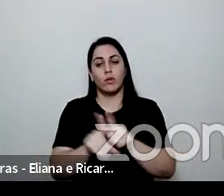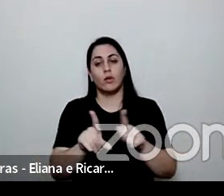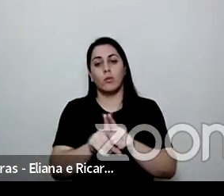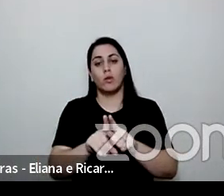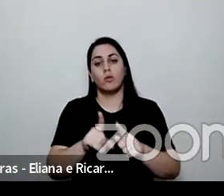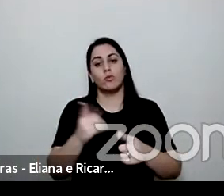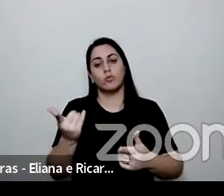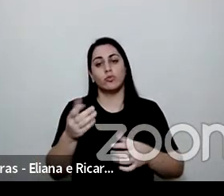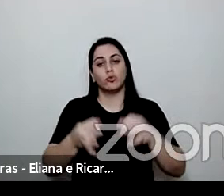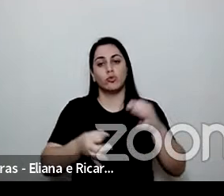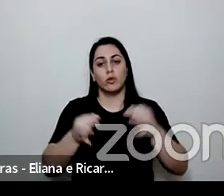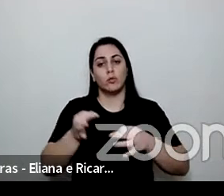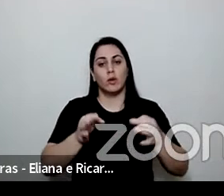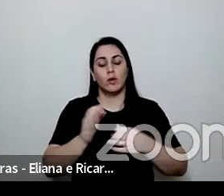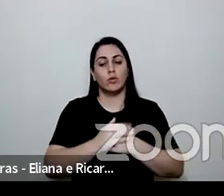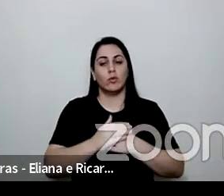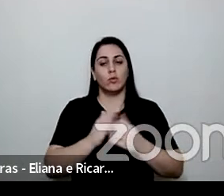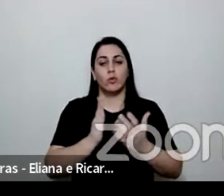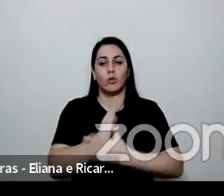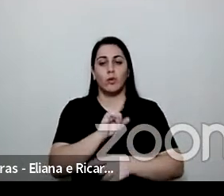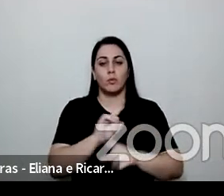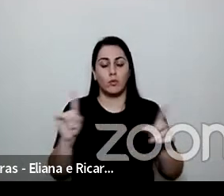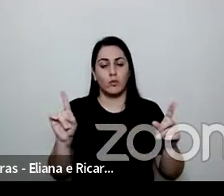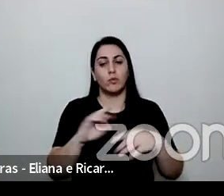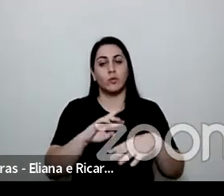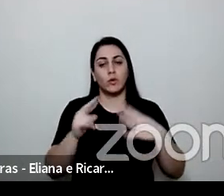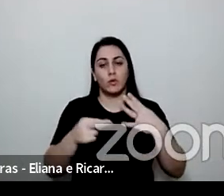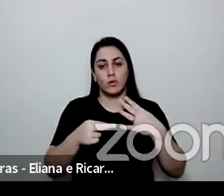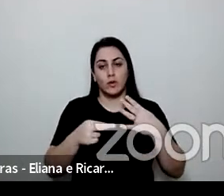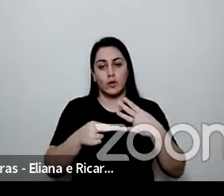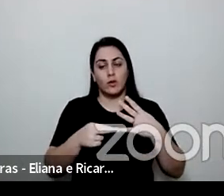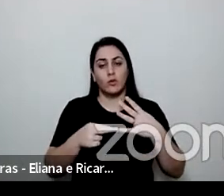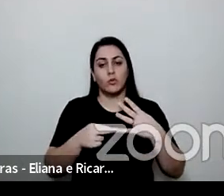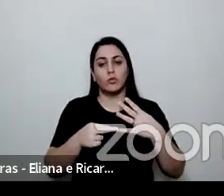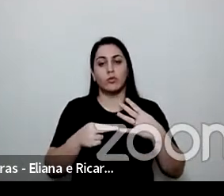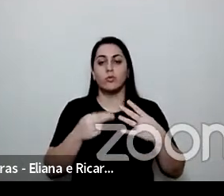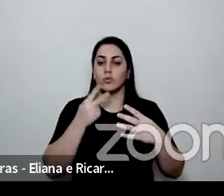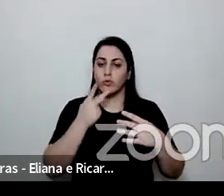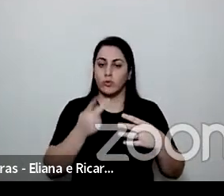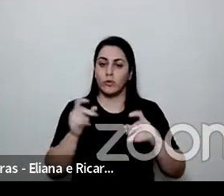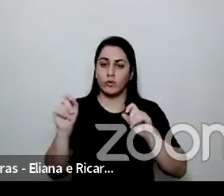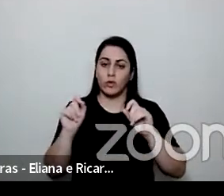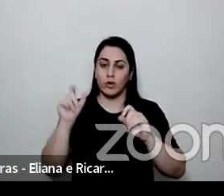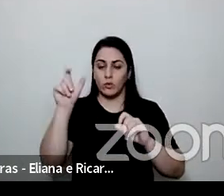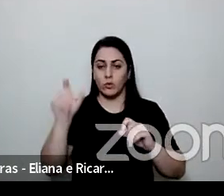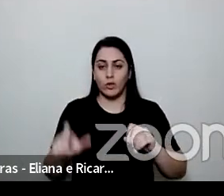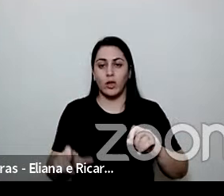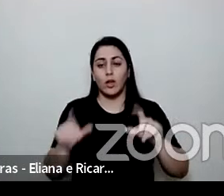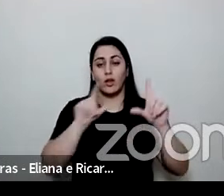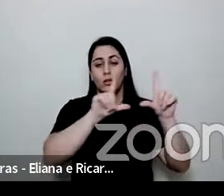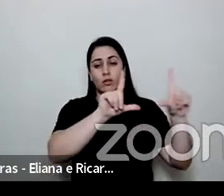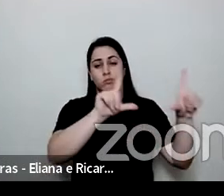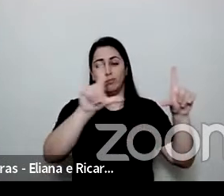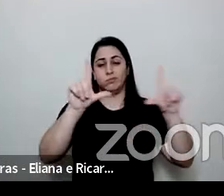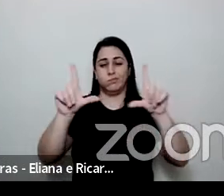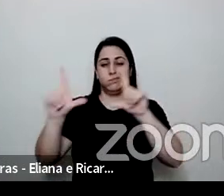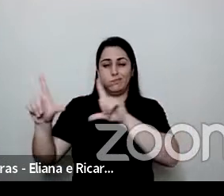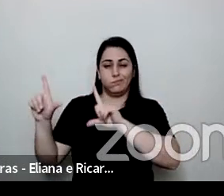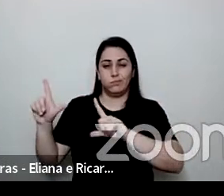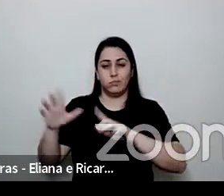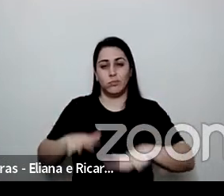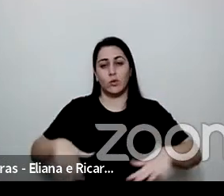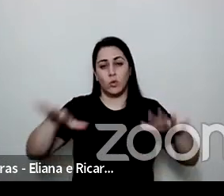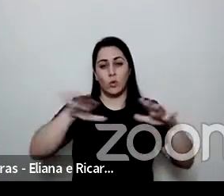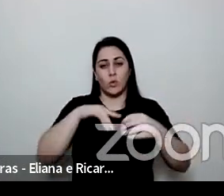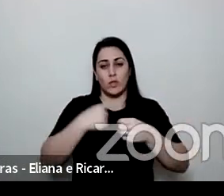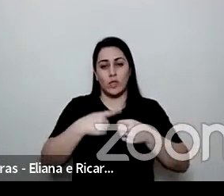na exordial e quando as coisas Fire o representado se esqueça que a quantidade maior que seja Outdoor espalhados pela pelo